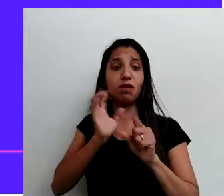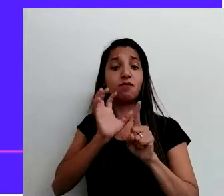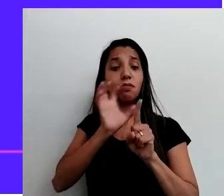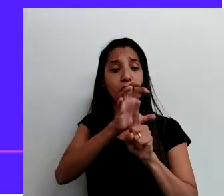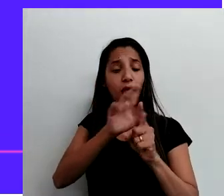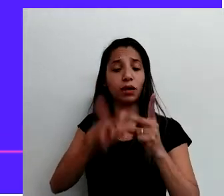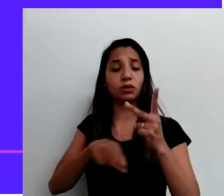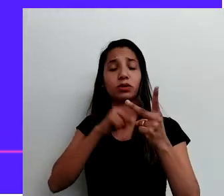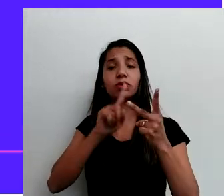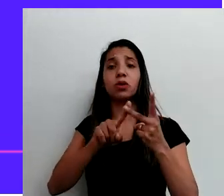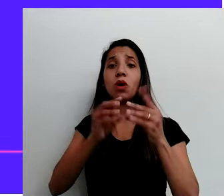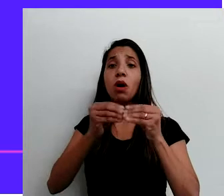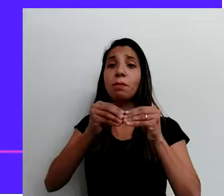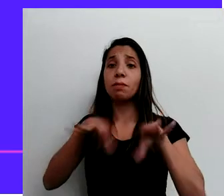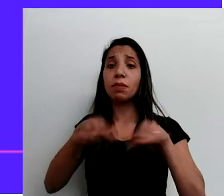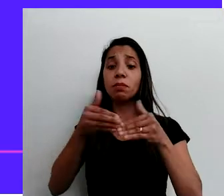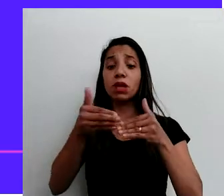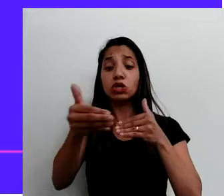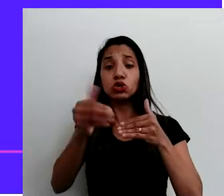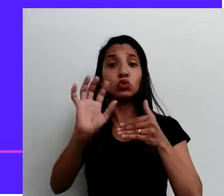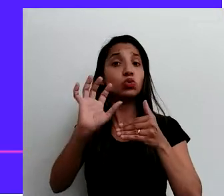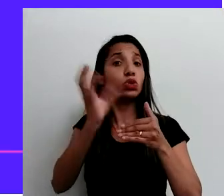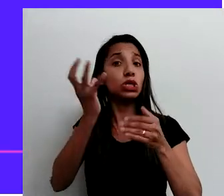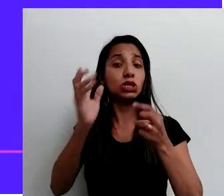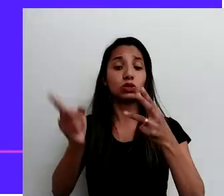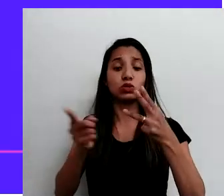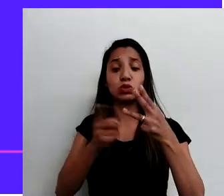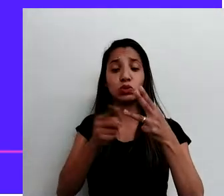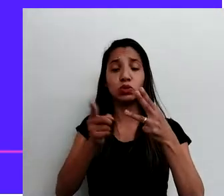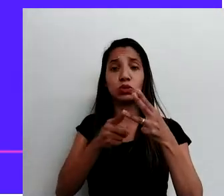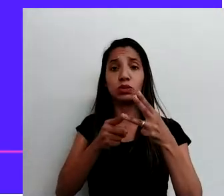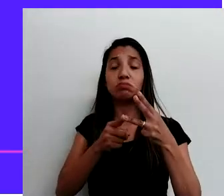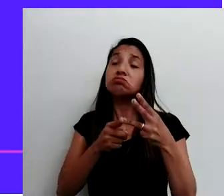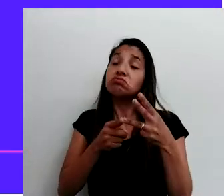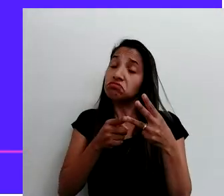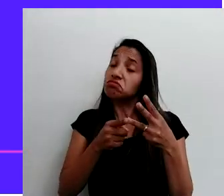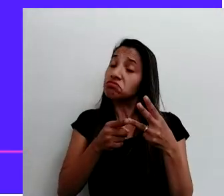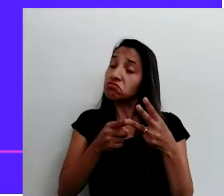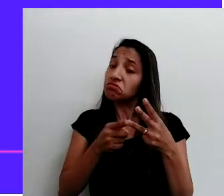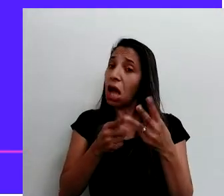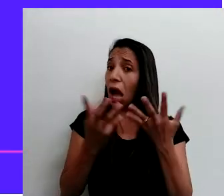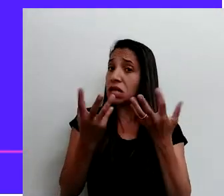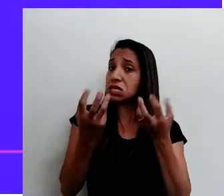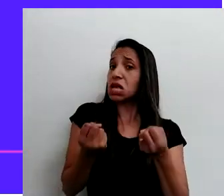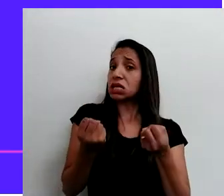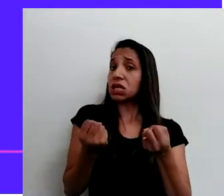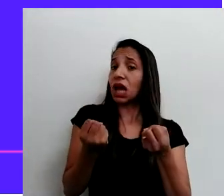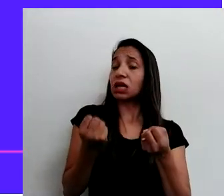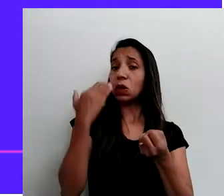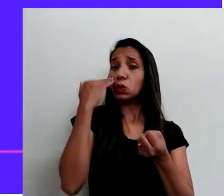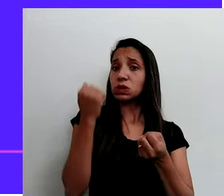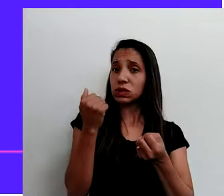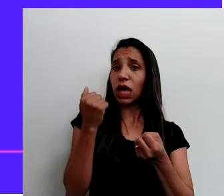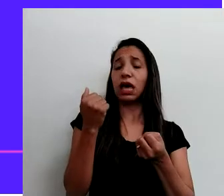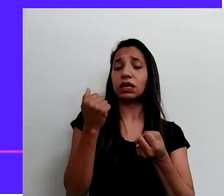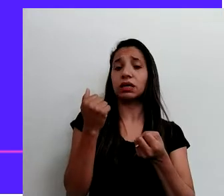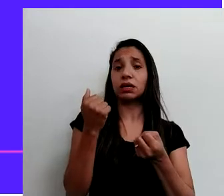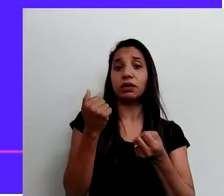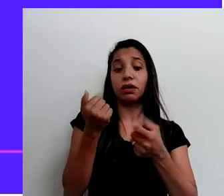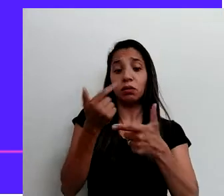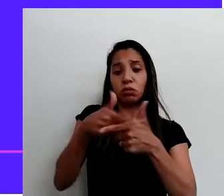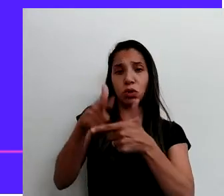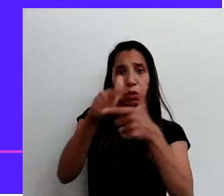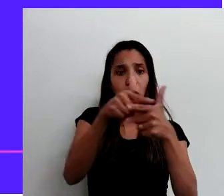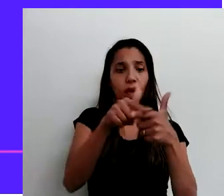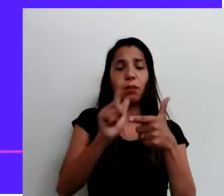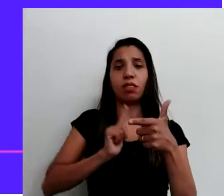tem, né, na vida. Então, qual é o problema de a gente ter uma subrepresentatividade feminina na política, né? Qual é o problema de